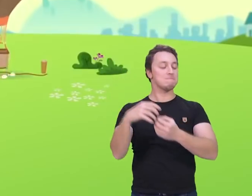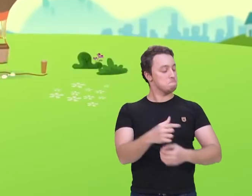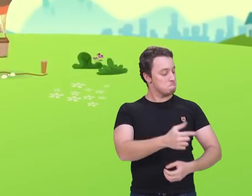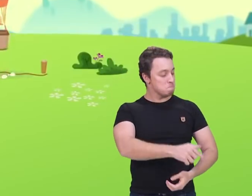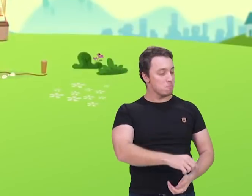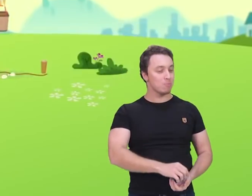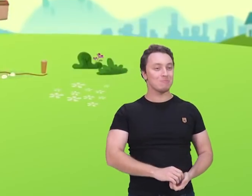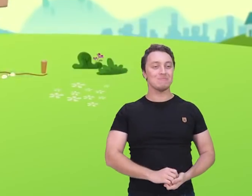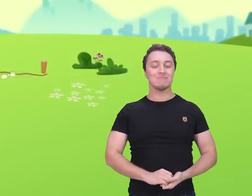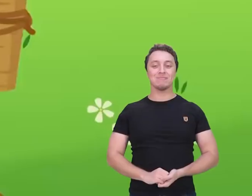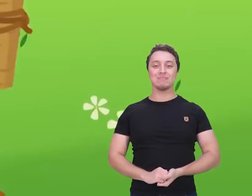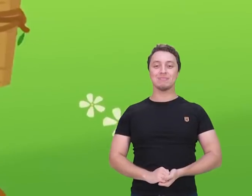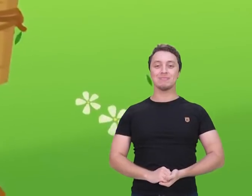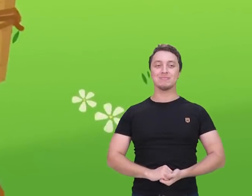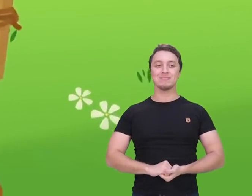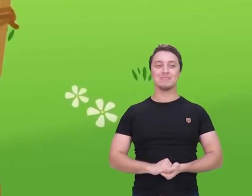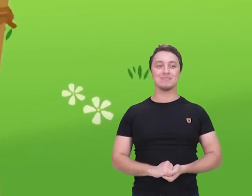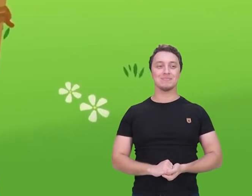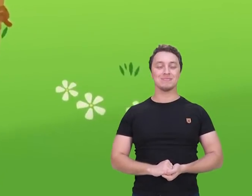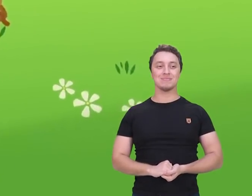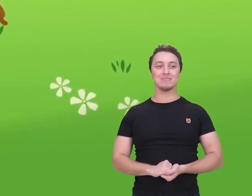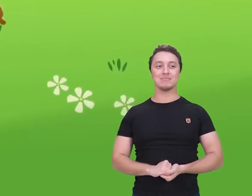pra já.